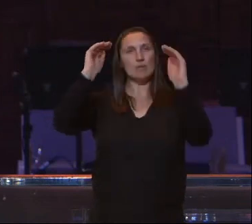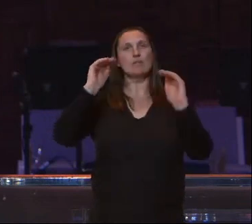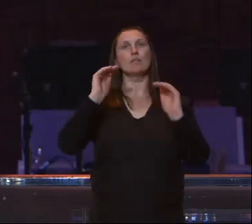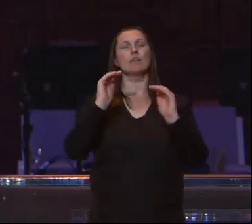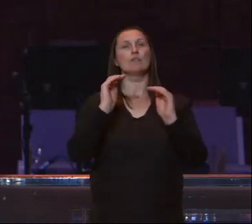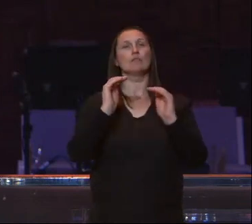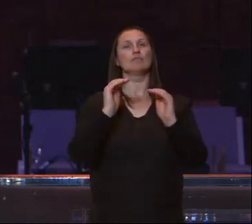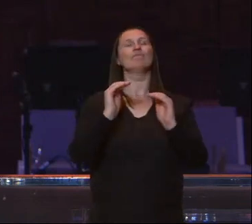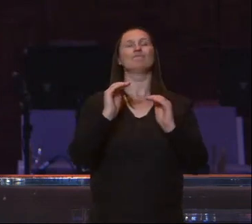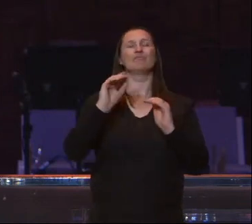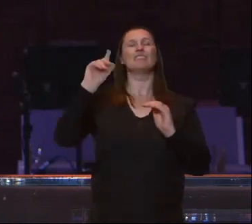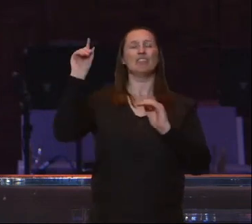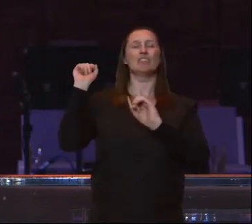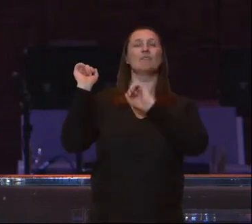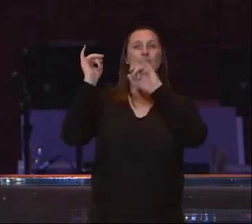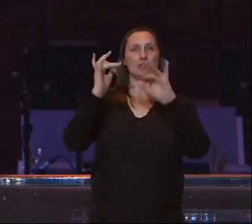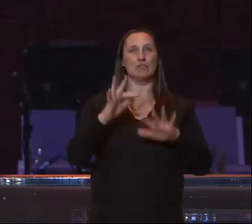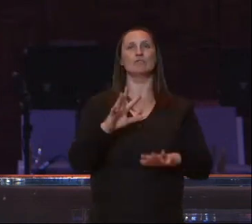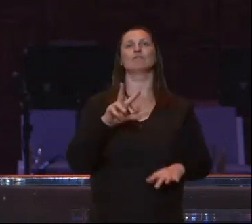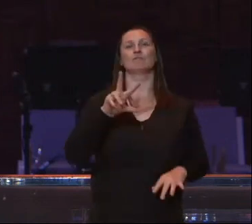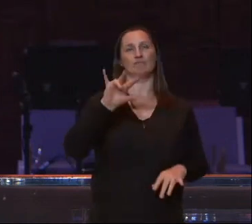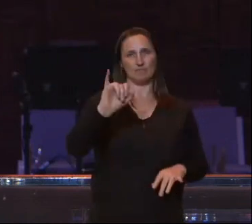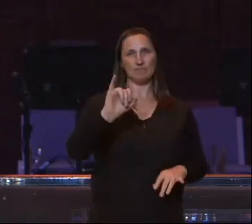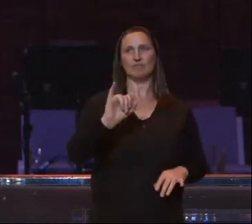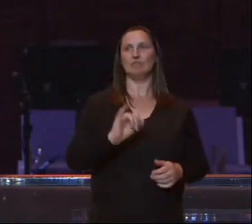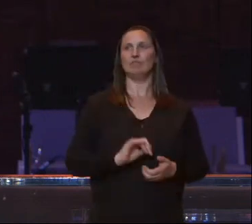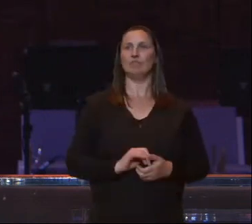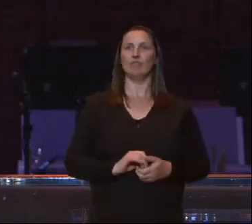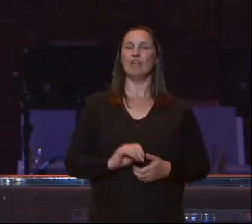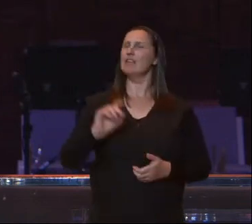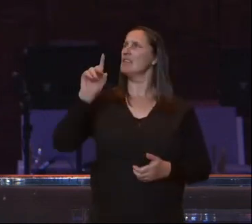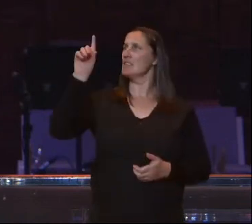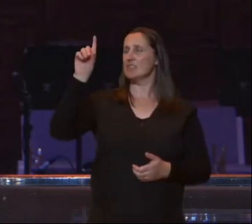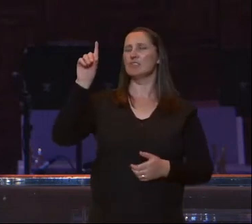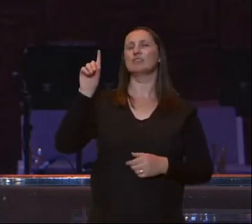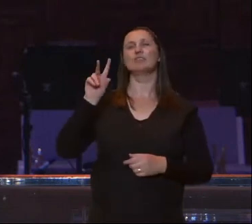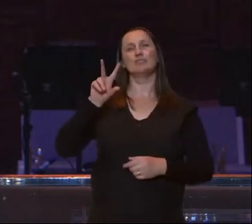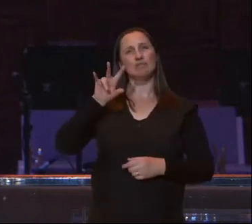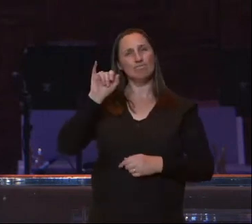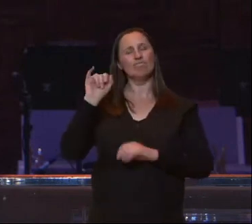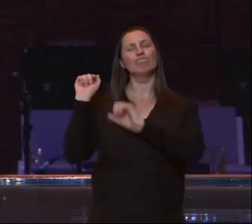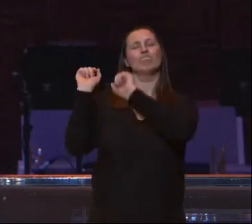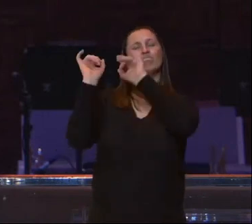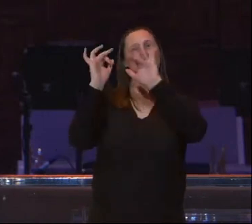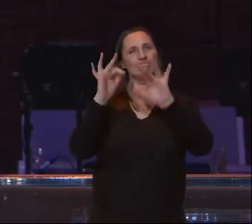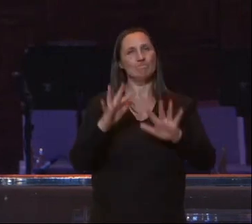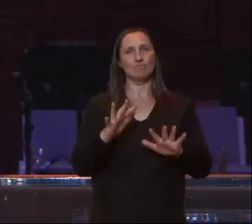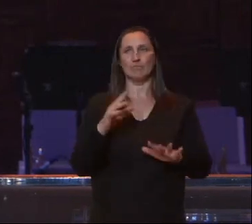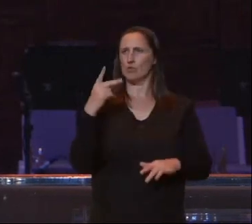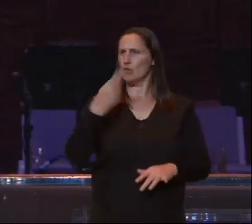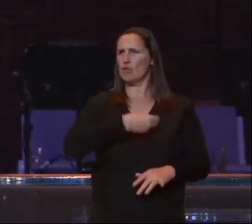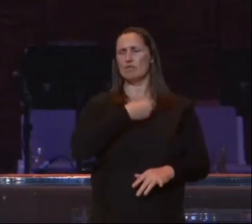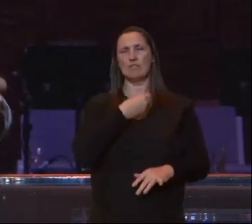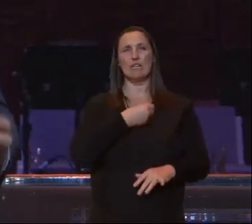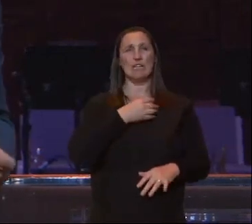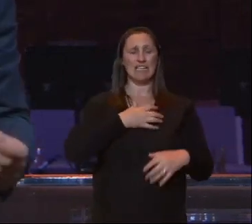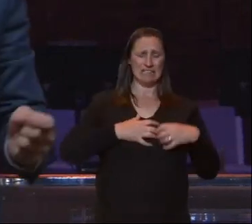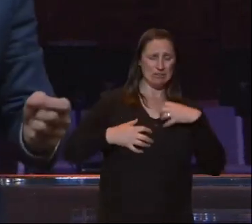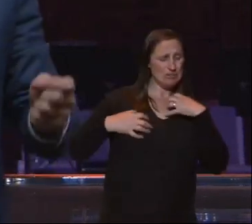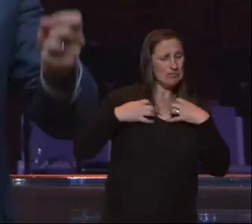vão cair do céu. Eles vão chegar na sua vida. Talvez você esteja